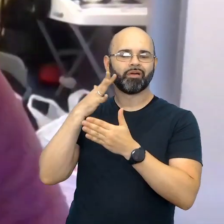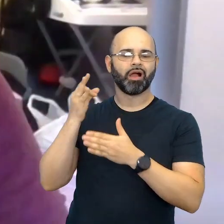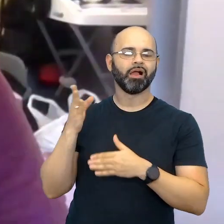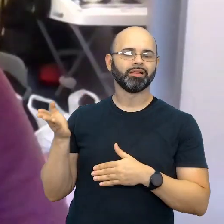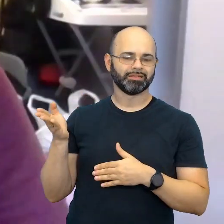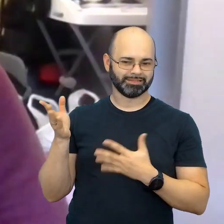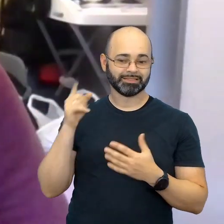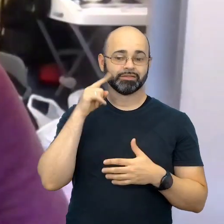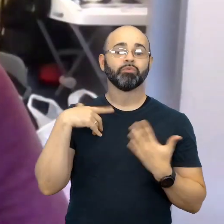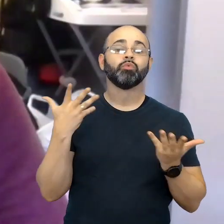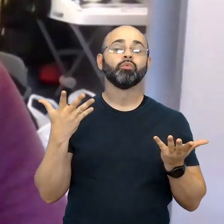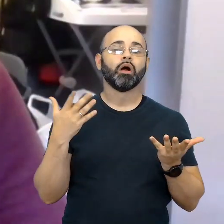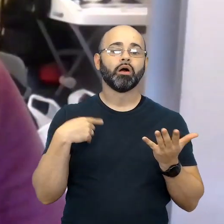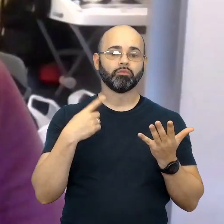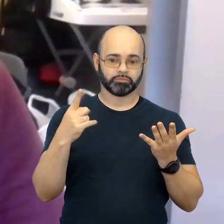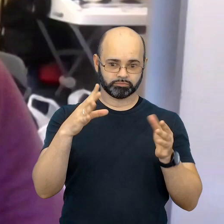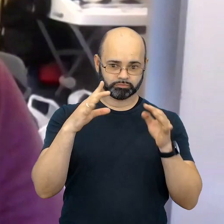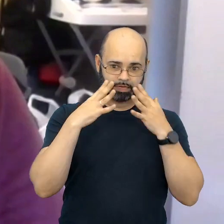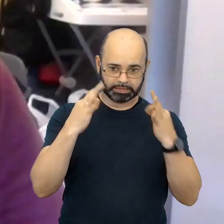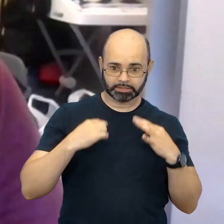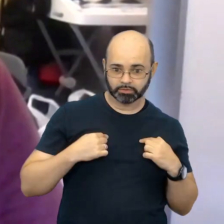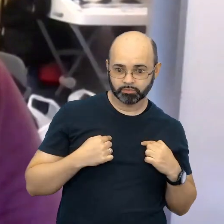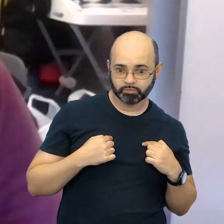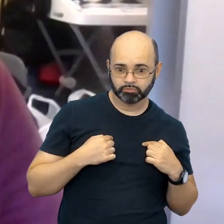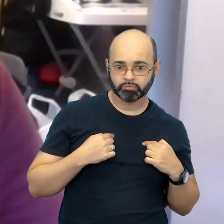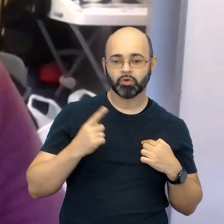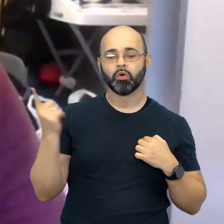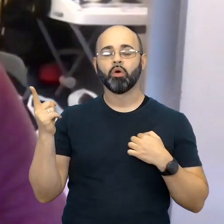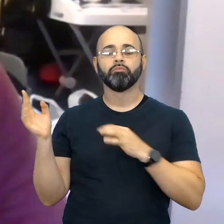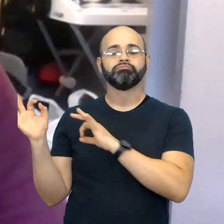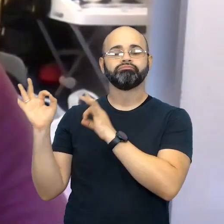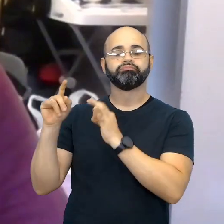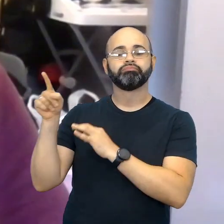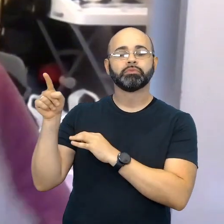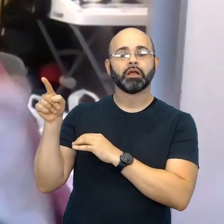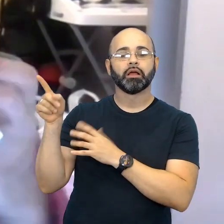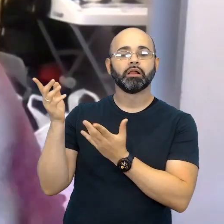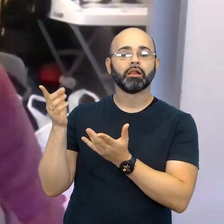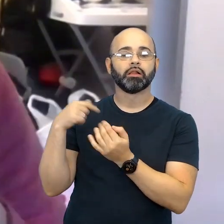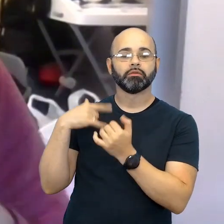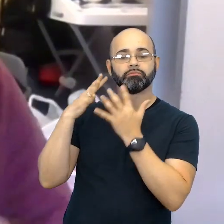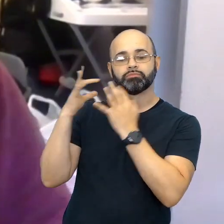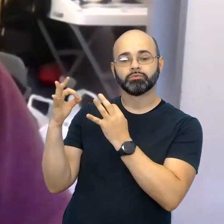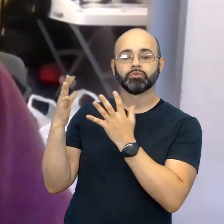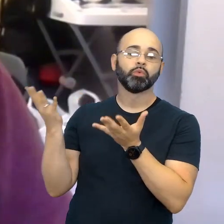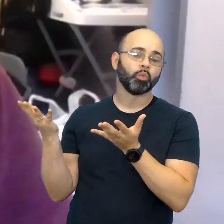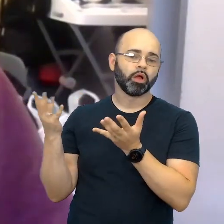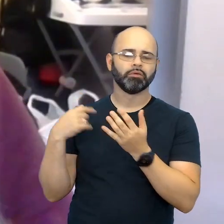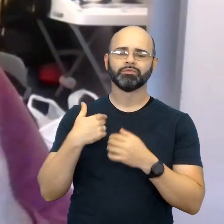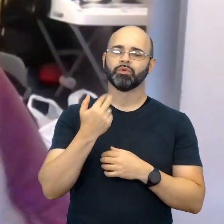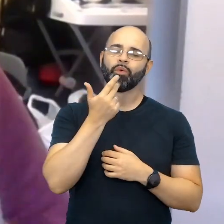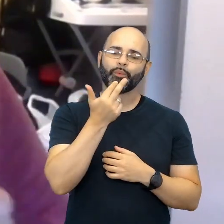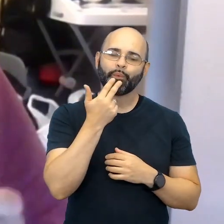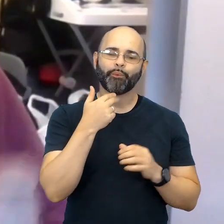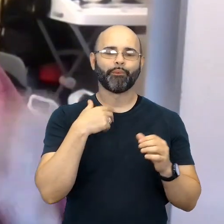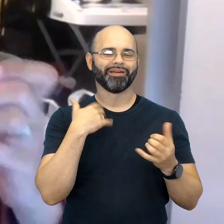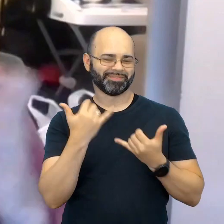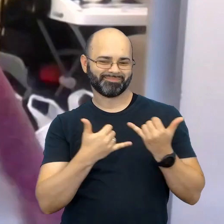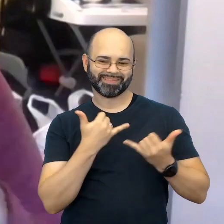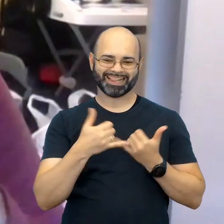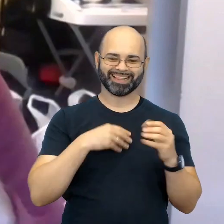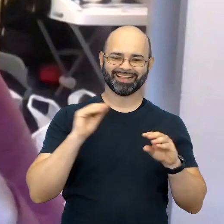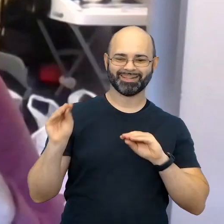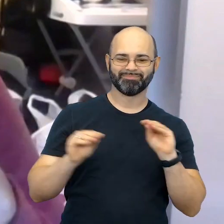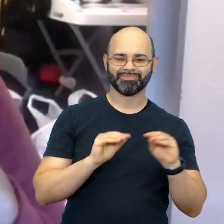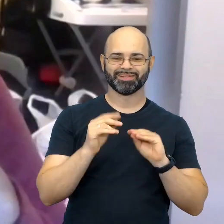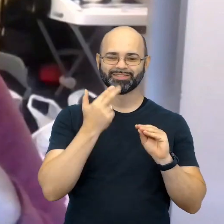de atenção que eu quero na tela. Uhum. Vou envolver aquilo com um círculo. Mas eu posso fazer isso brincando com as cores, eu posso fazer alguma